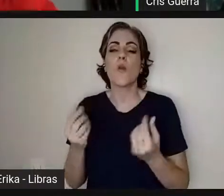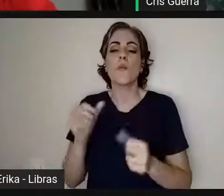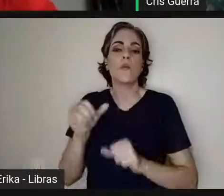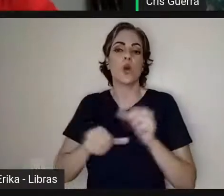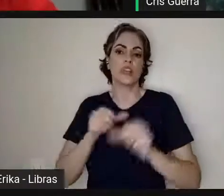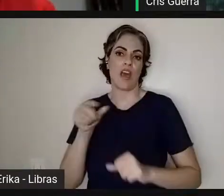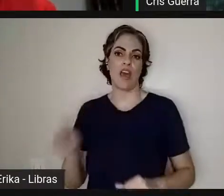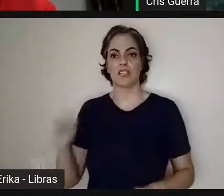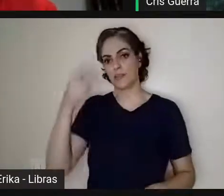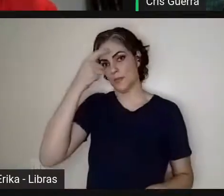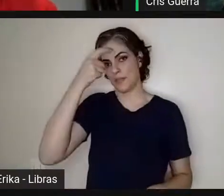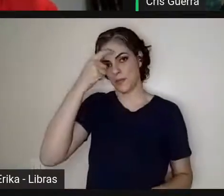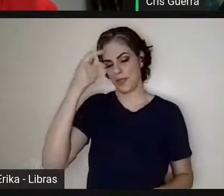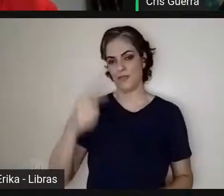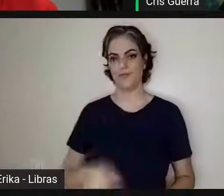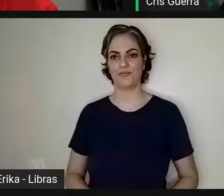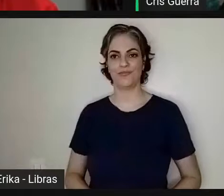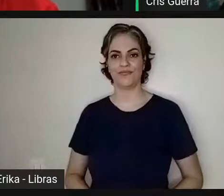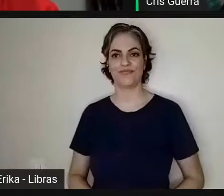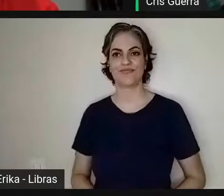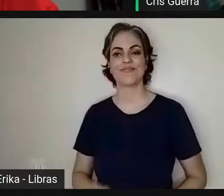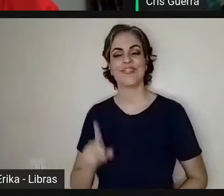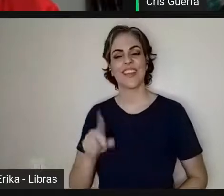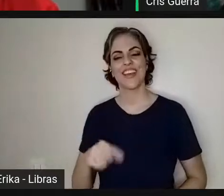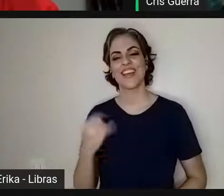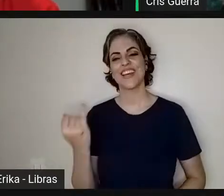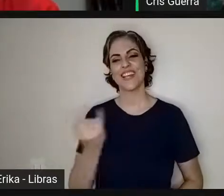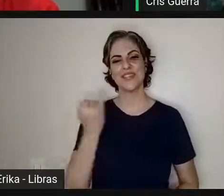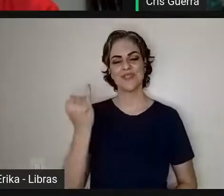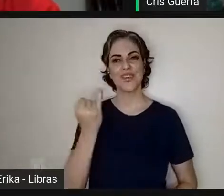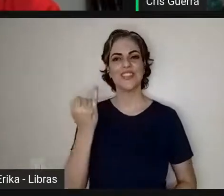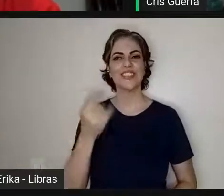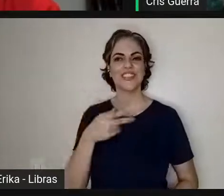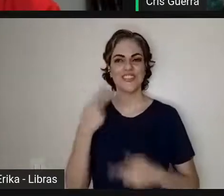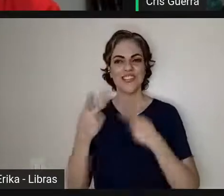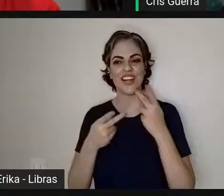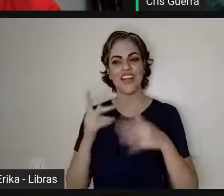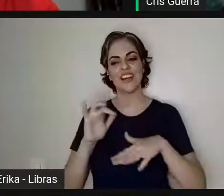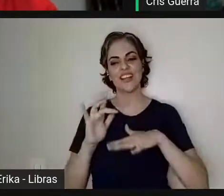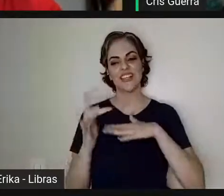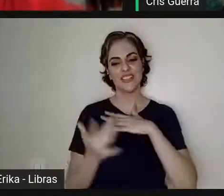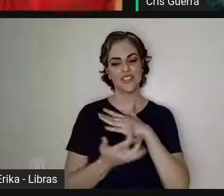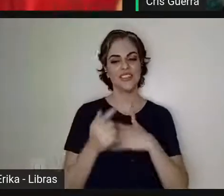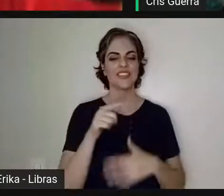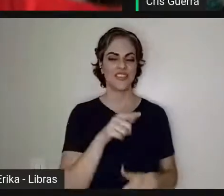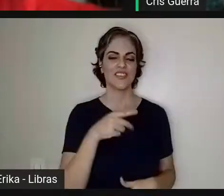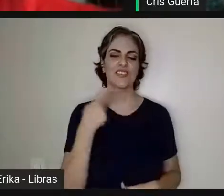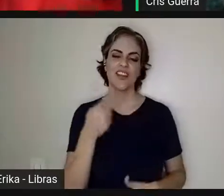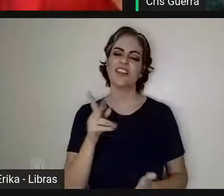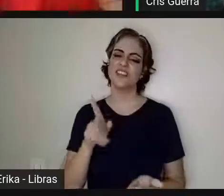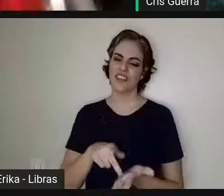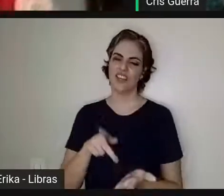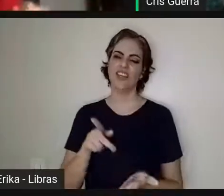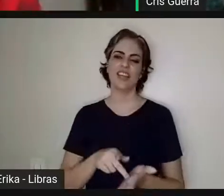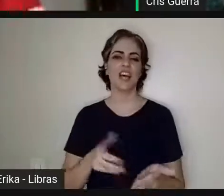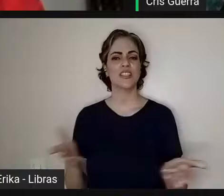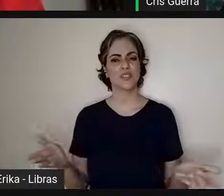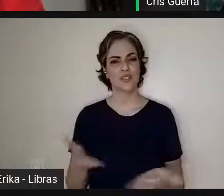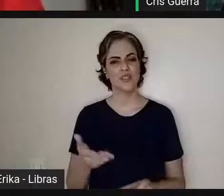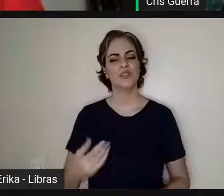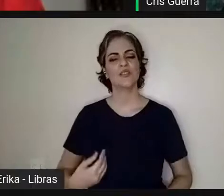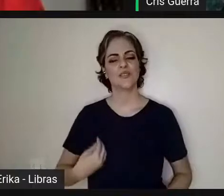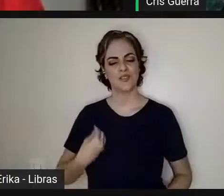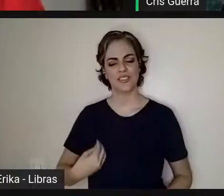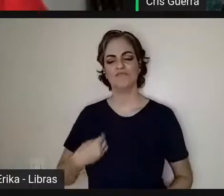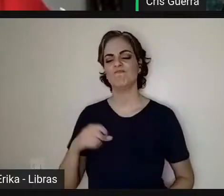acho que é muito importante falar um pouquinho sobre essa coisa das redes sociais que você fala, que eu acho, assim, fundamental nos dias de hoje. A